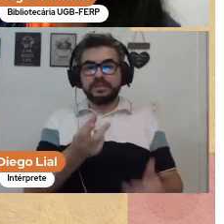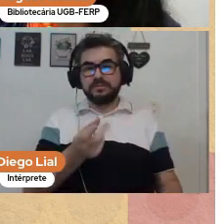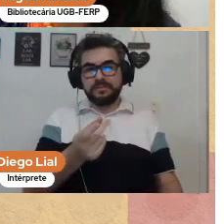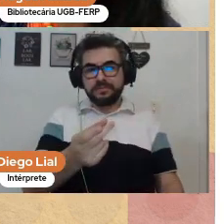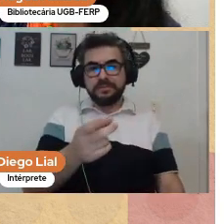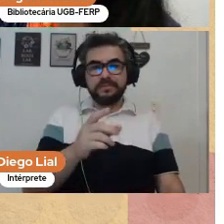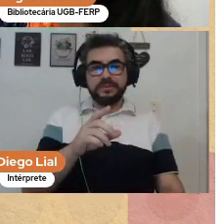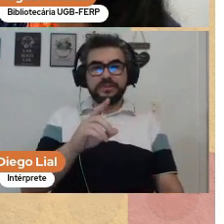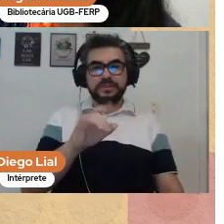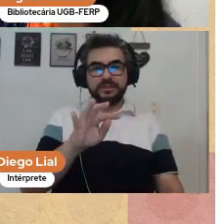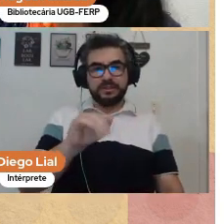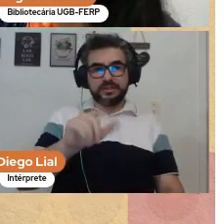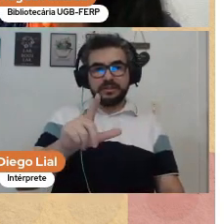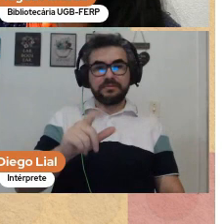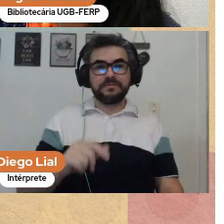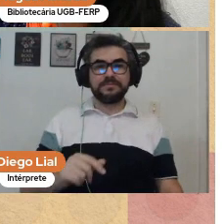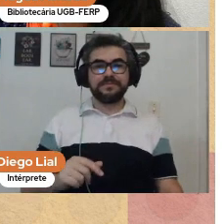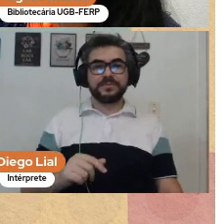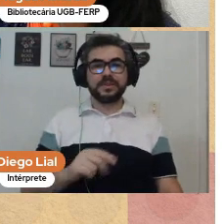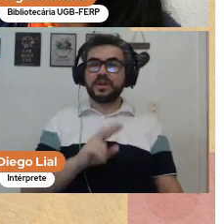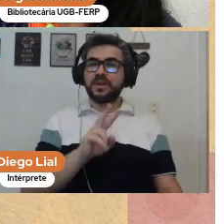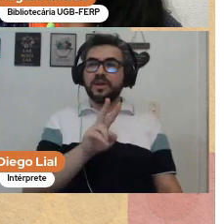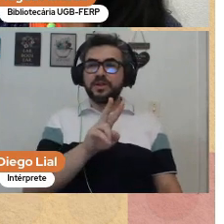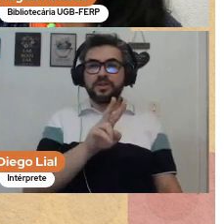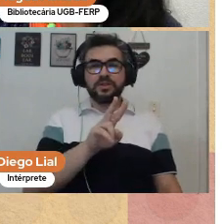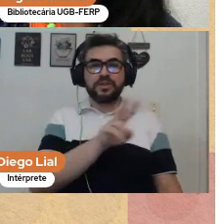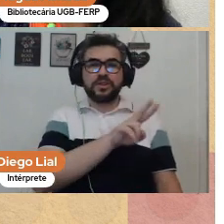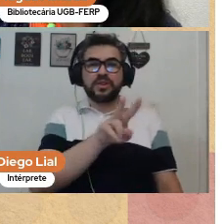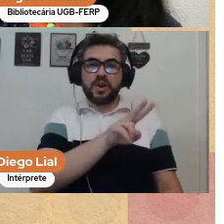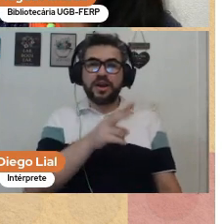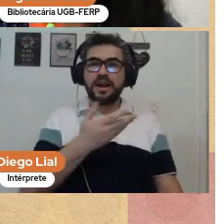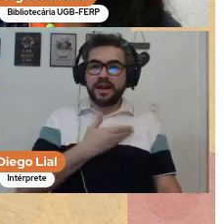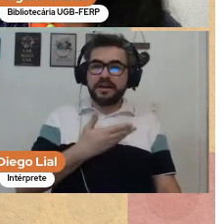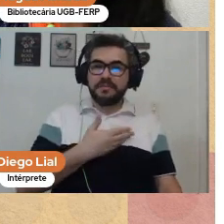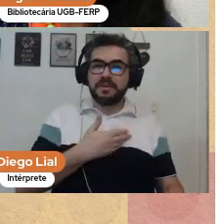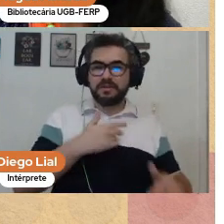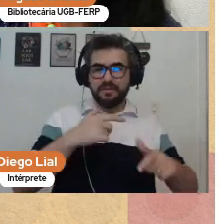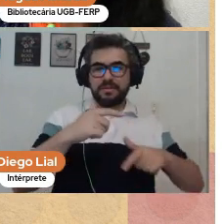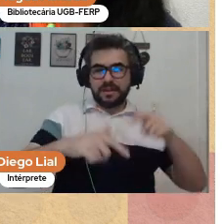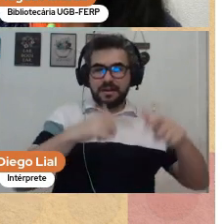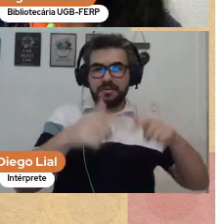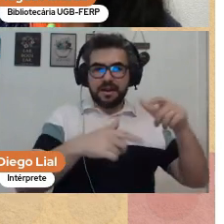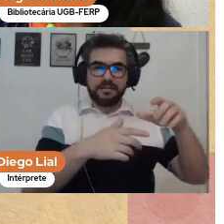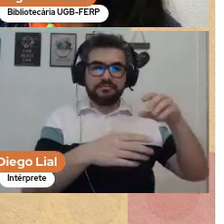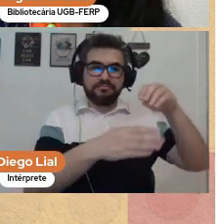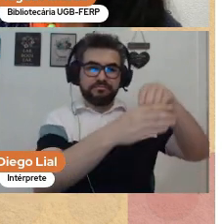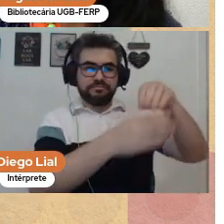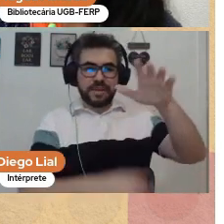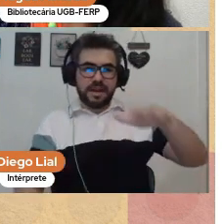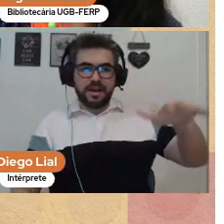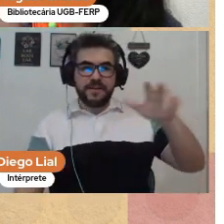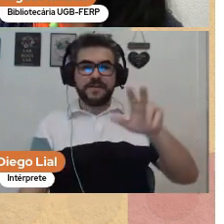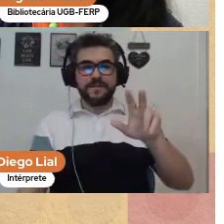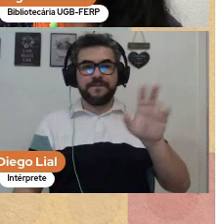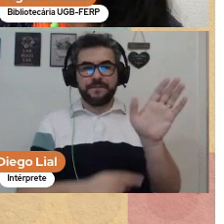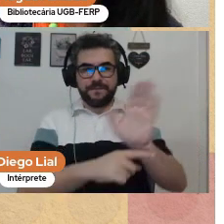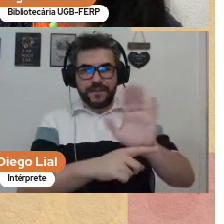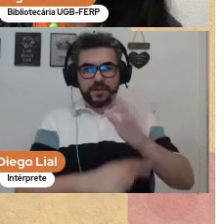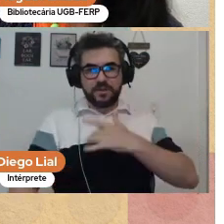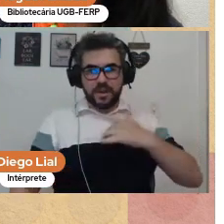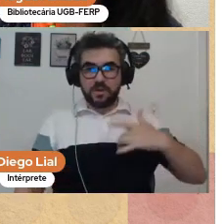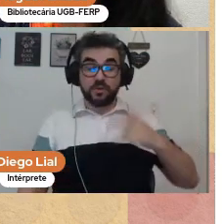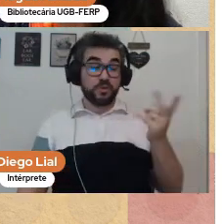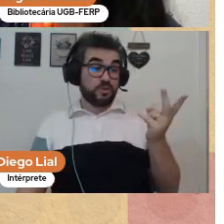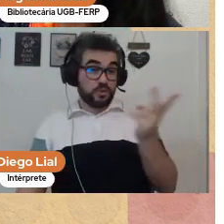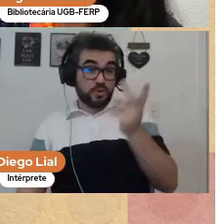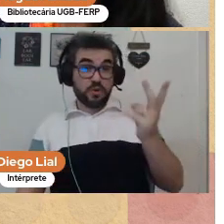Saúde, né, João Guilherme e Eliane, deixo aqui meu abraço para eles, que são colegas assim, muito dedicados e excelentes profissionais, e estão sempre